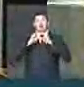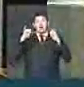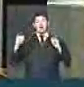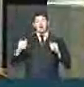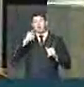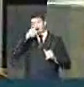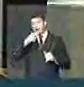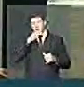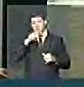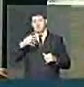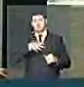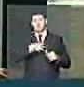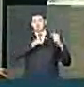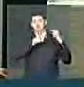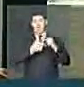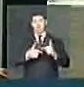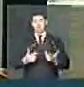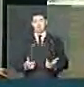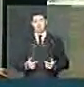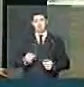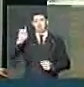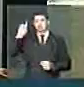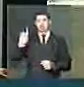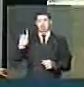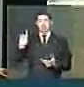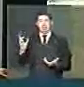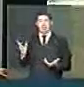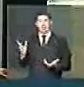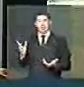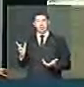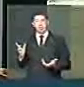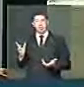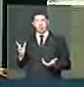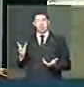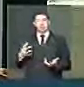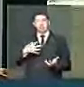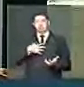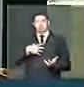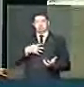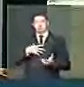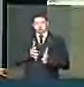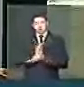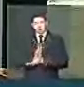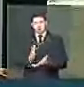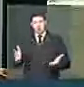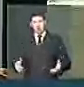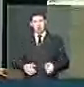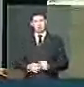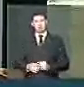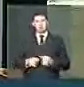sentimento conservador de direita, um sentimento de preconceito, de